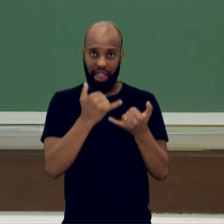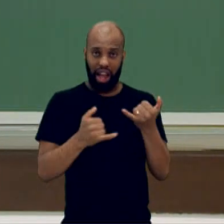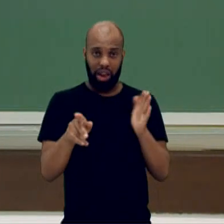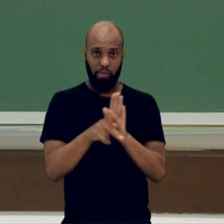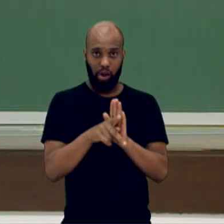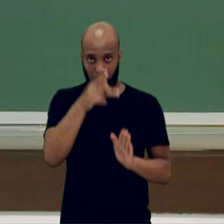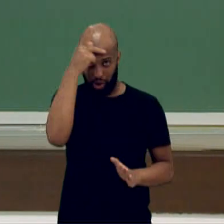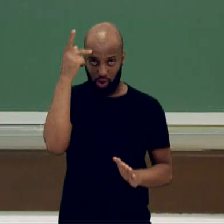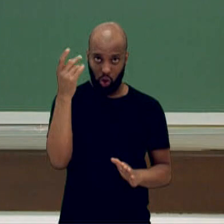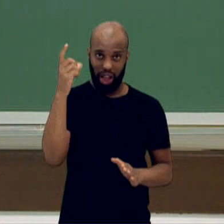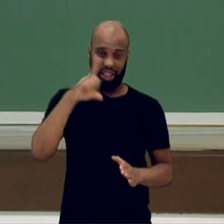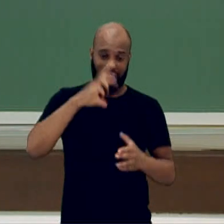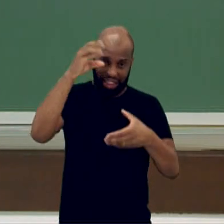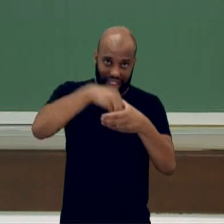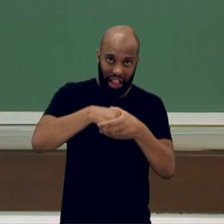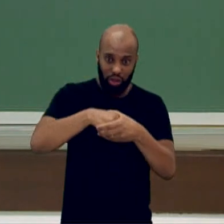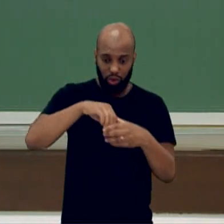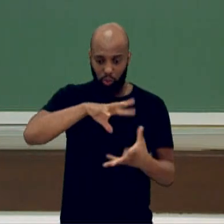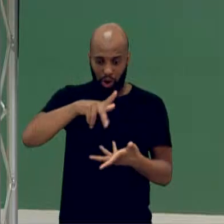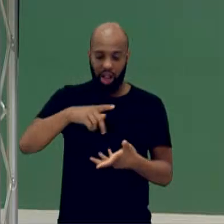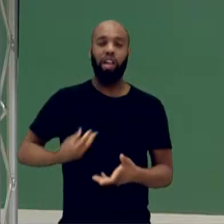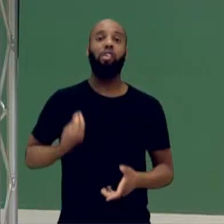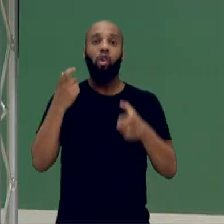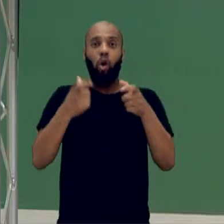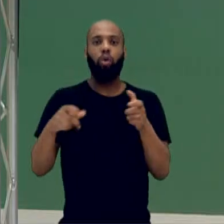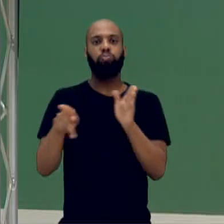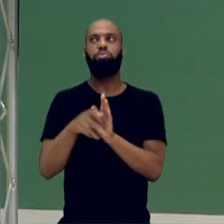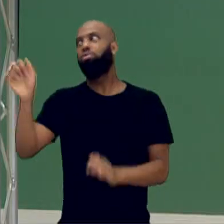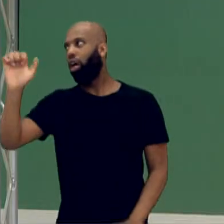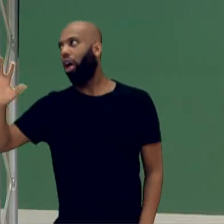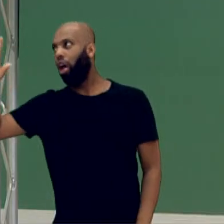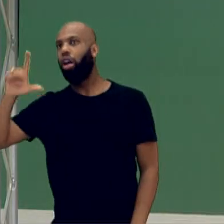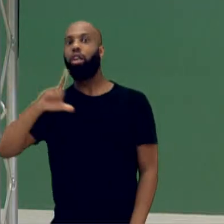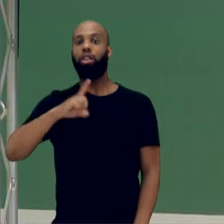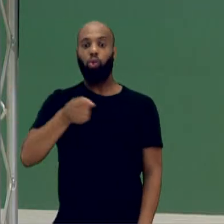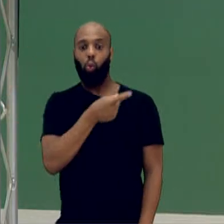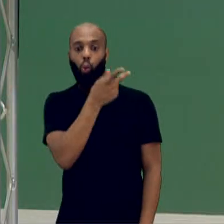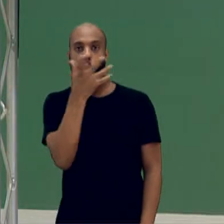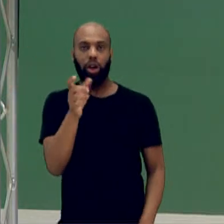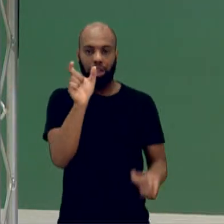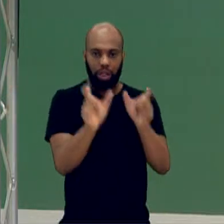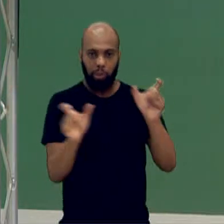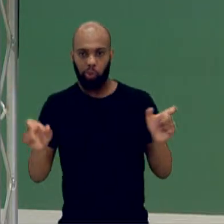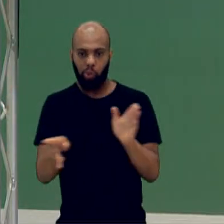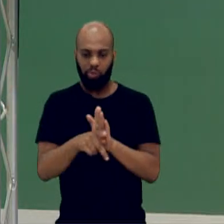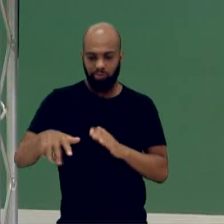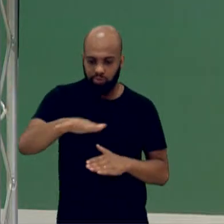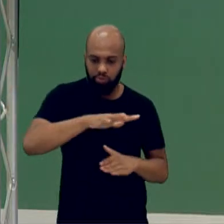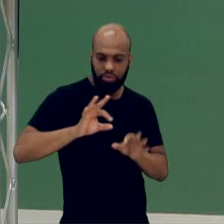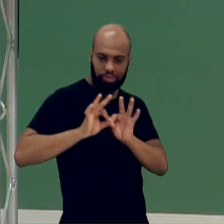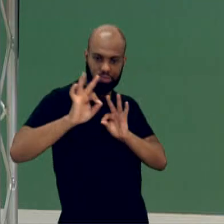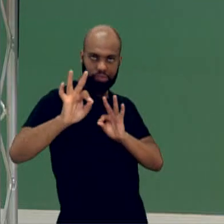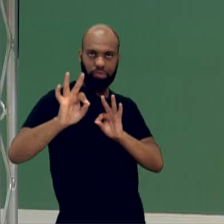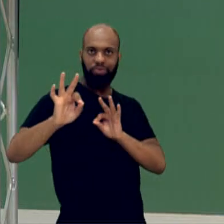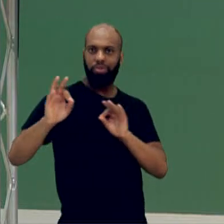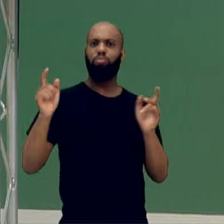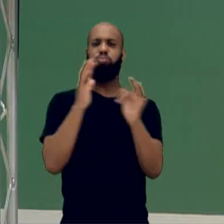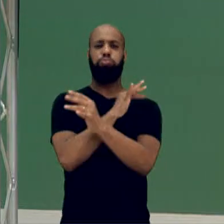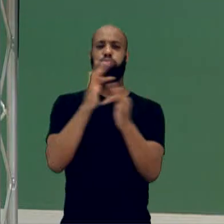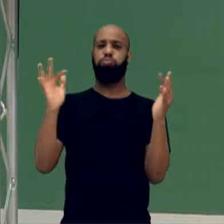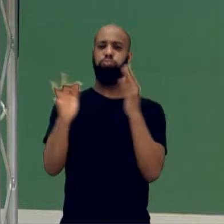Ásia. Então, a concentração populacional na Ásia, a formação de centros urbanos